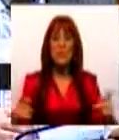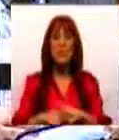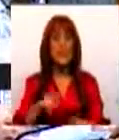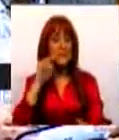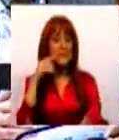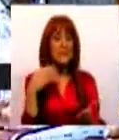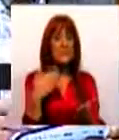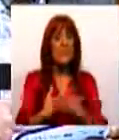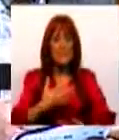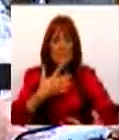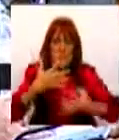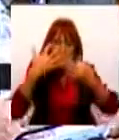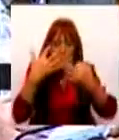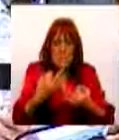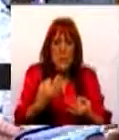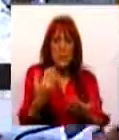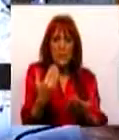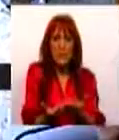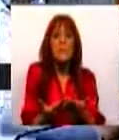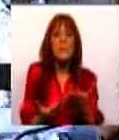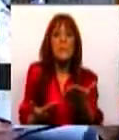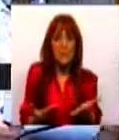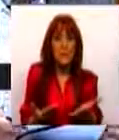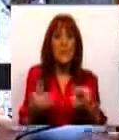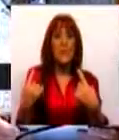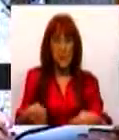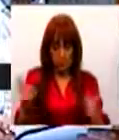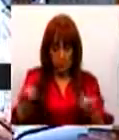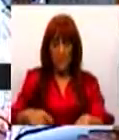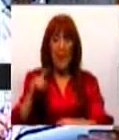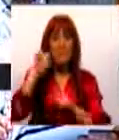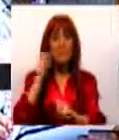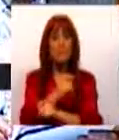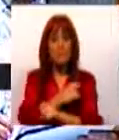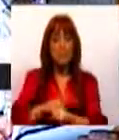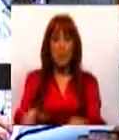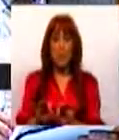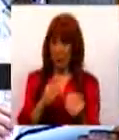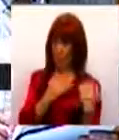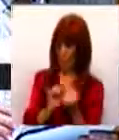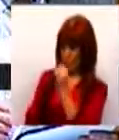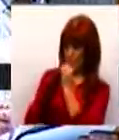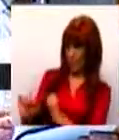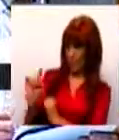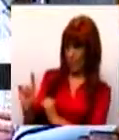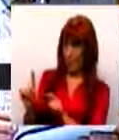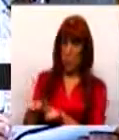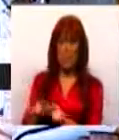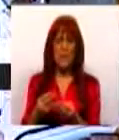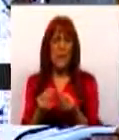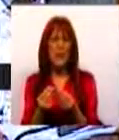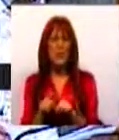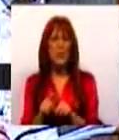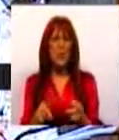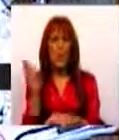assegurar que seja integralmente restabelecido e está também a fiscalizar, como lhe compete, a existência de